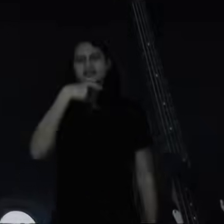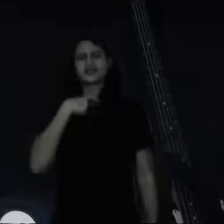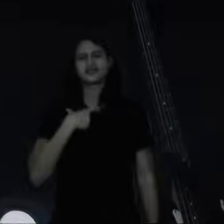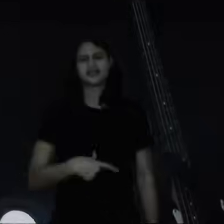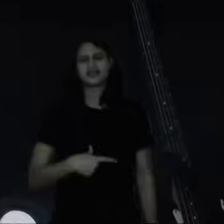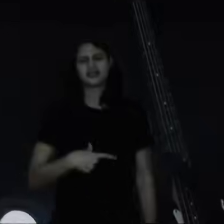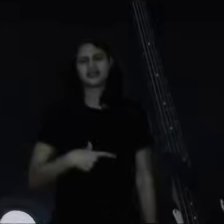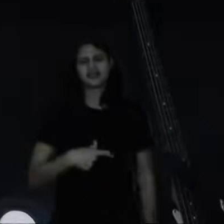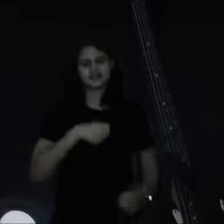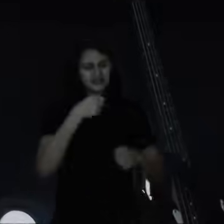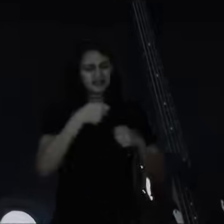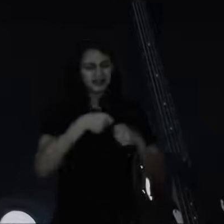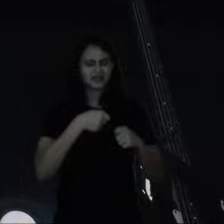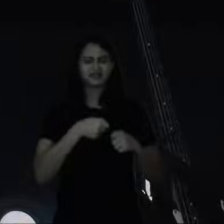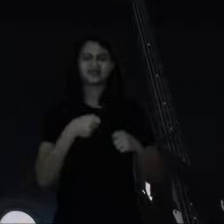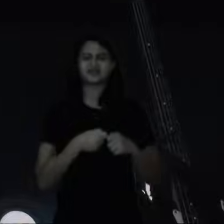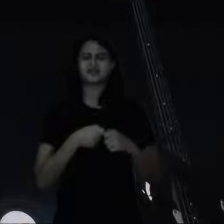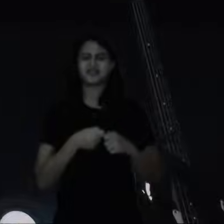emoções